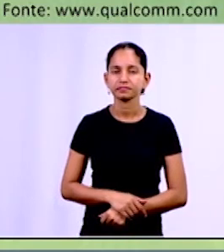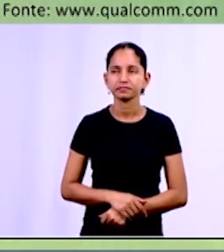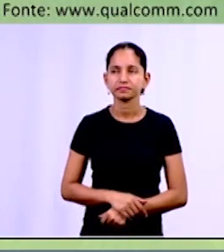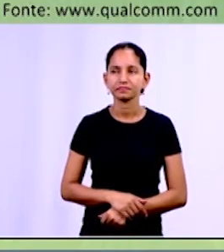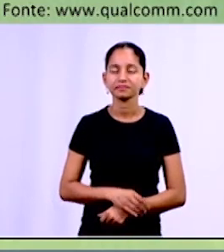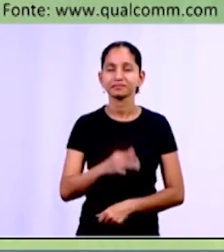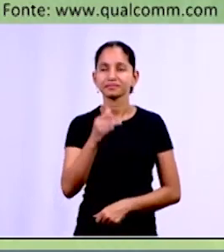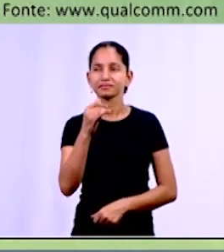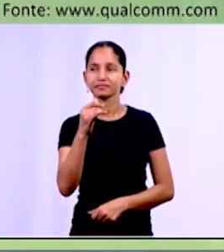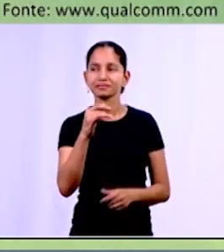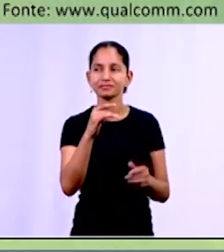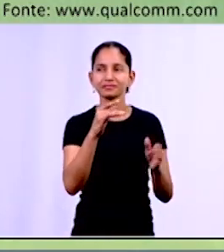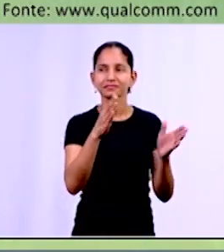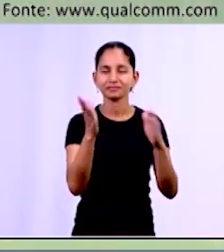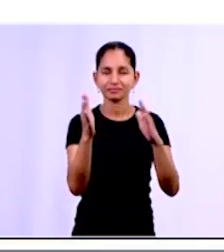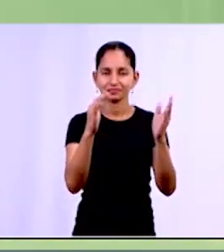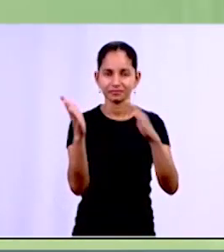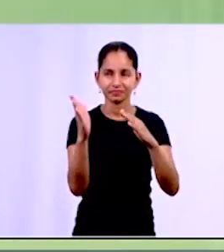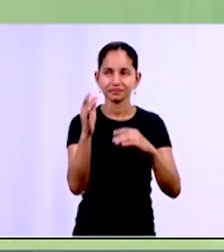passei 2 vezes,